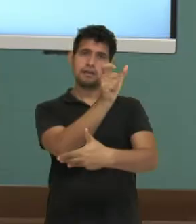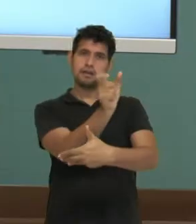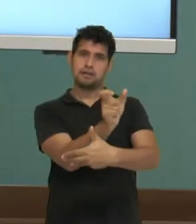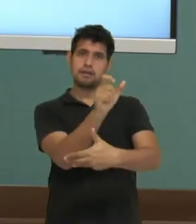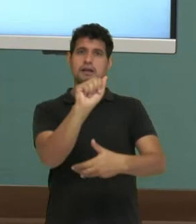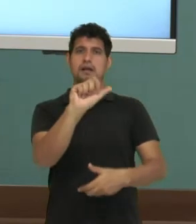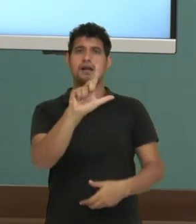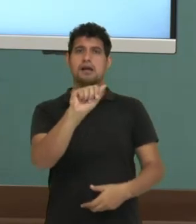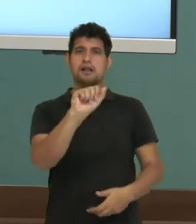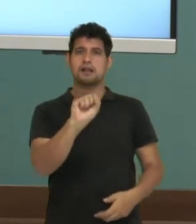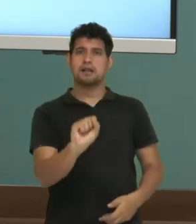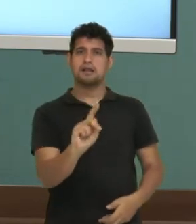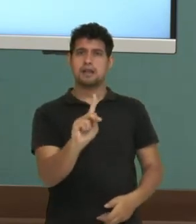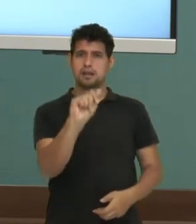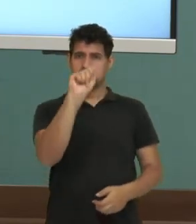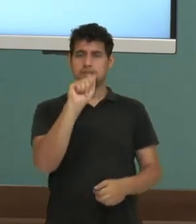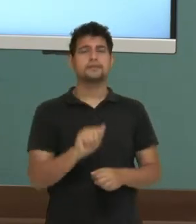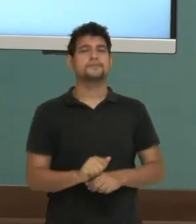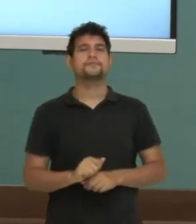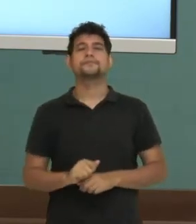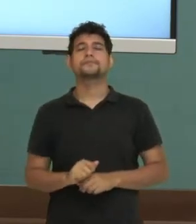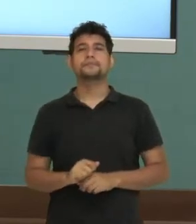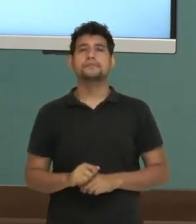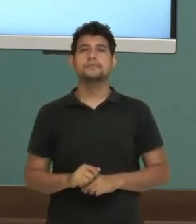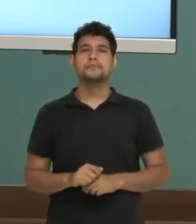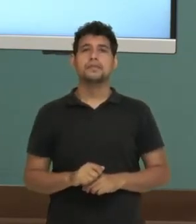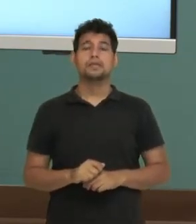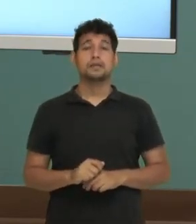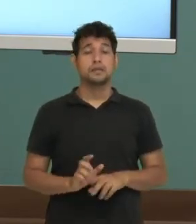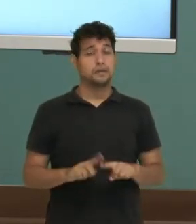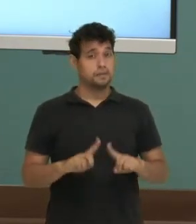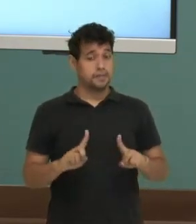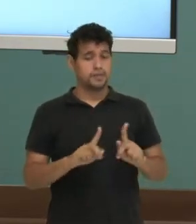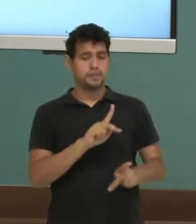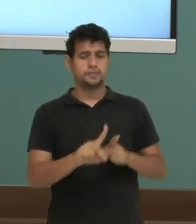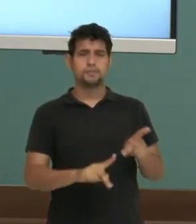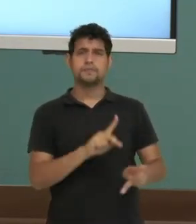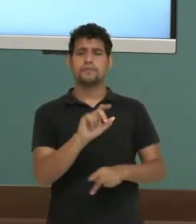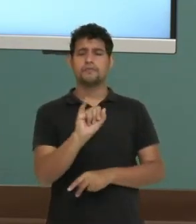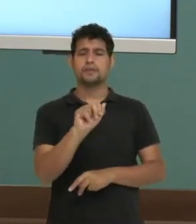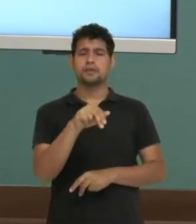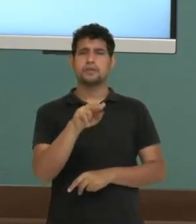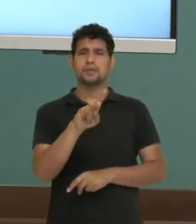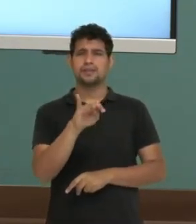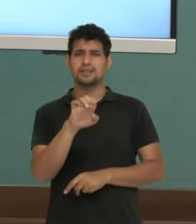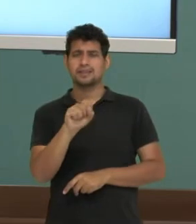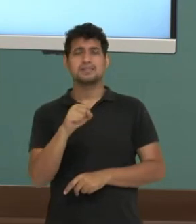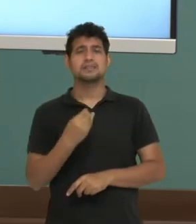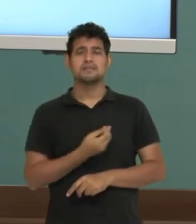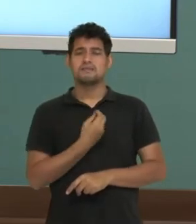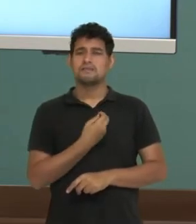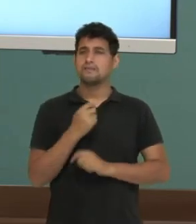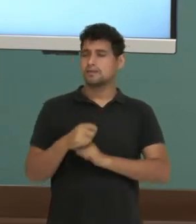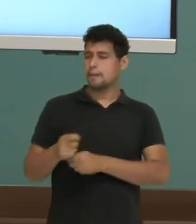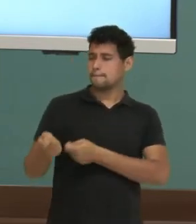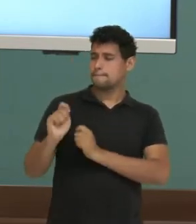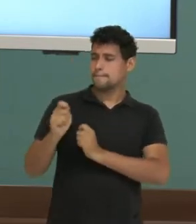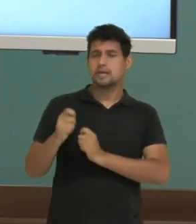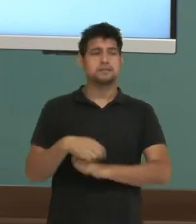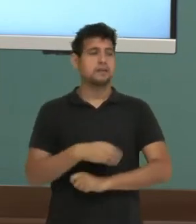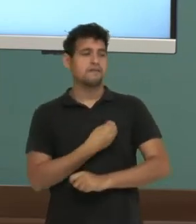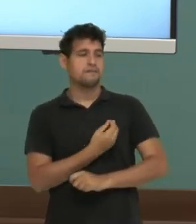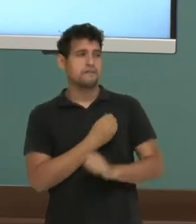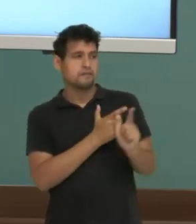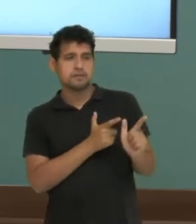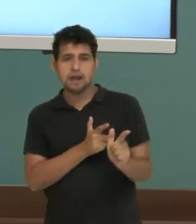aqui dentro do Ártico, beleza? Os inuites habitam, então, essa área, vivem da pesca, vivem da caça, né,